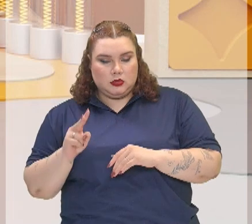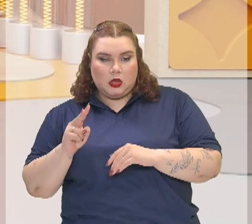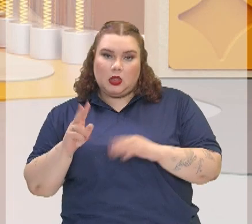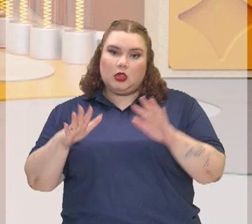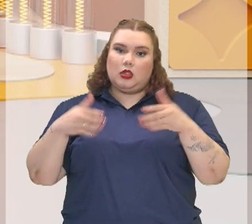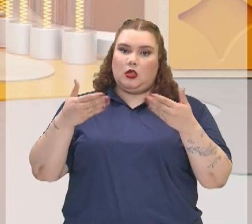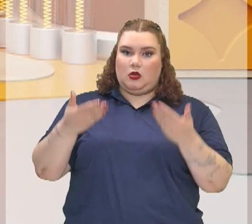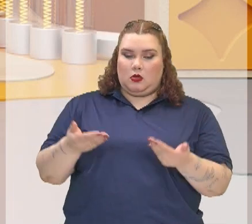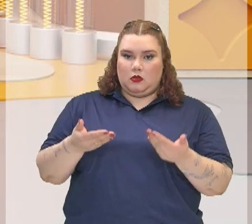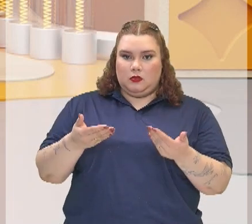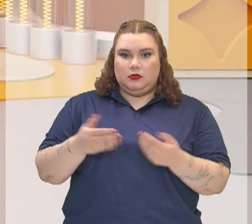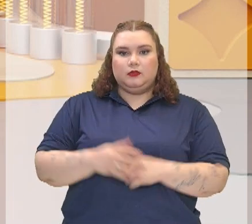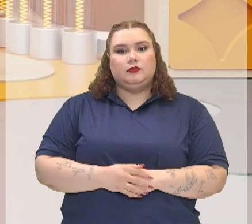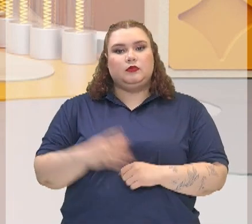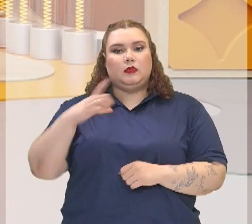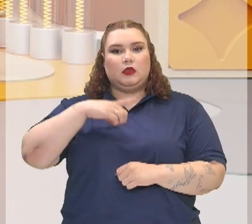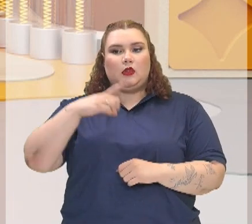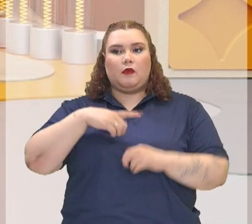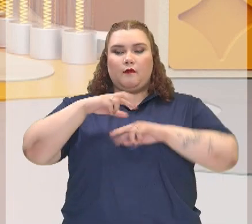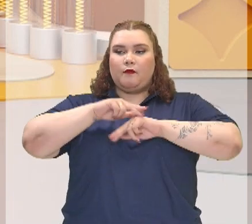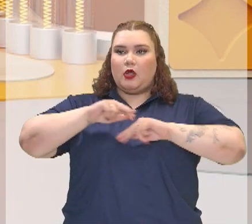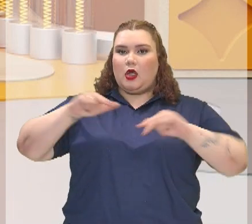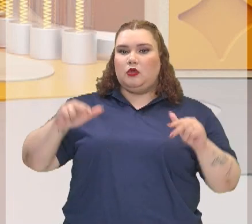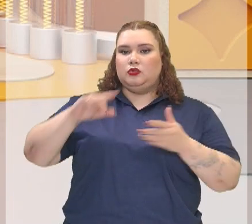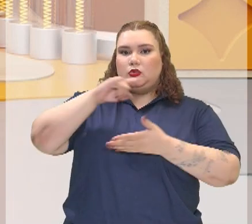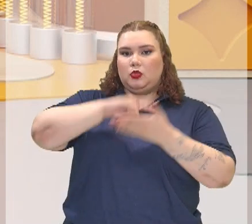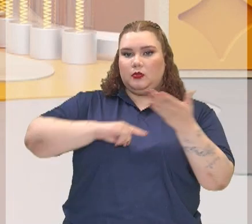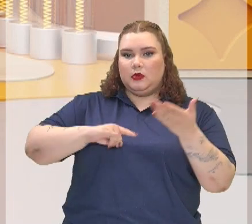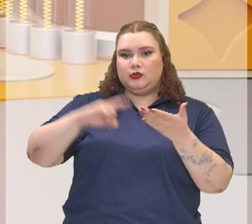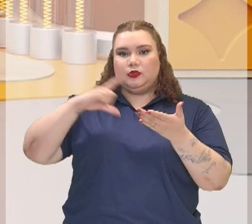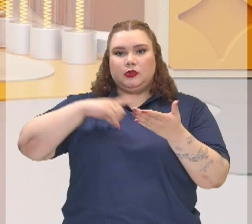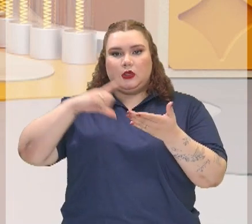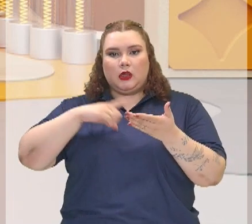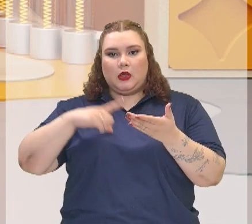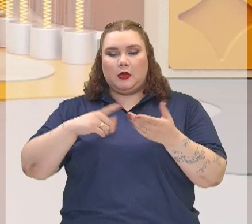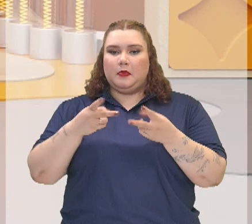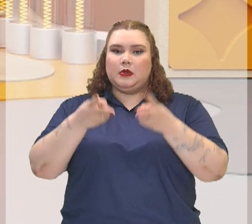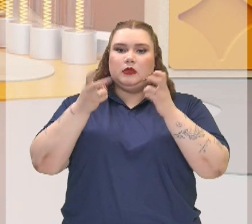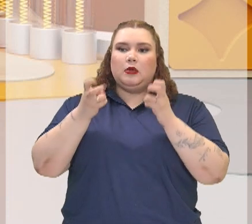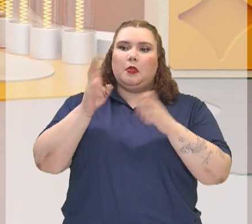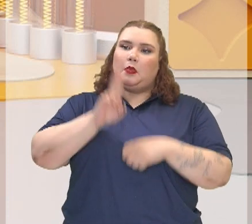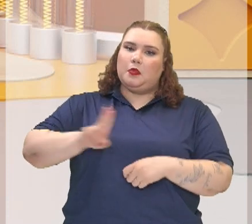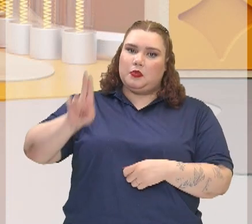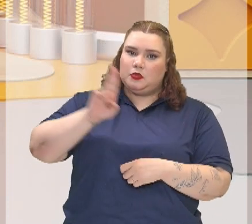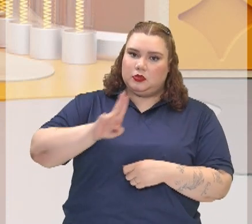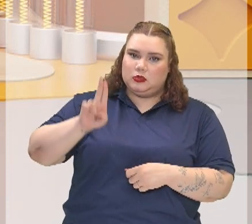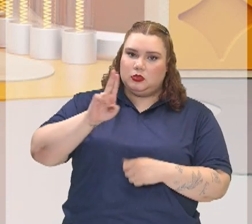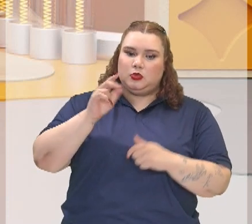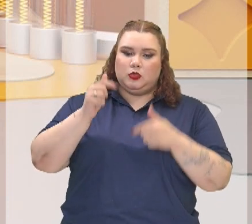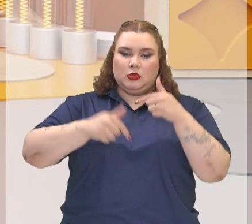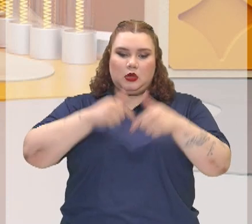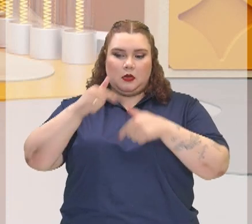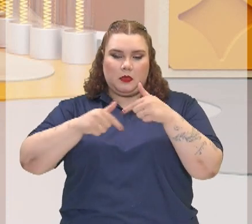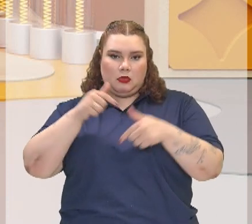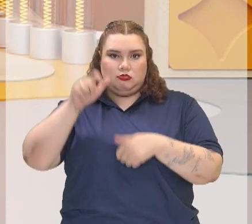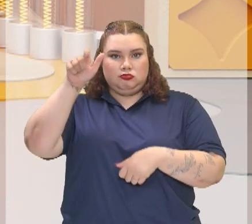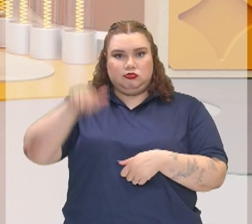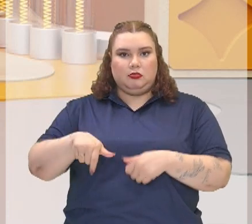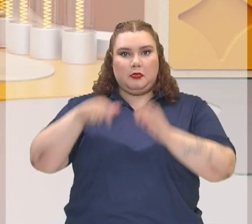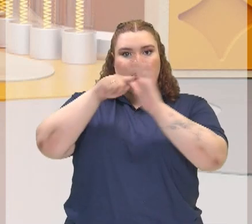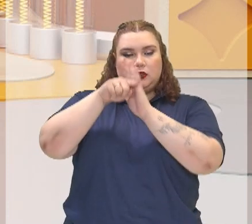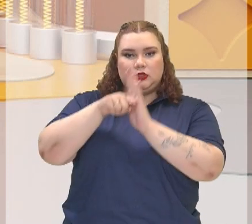logo, uma série de documentos passaram a ser vistos como úteis no trabalho dos historiadores. Então